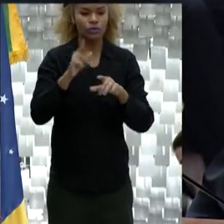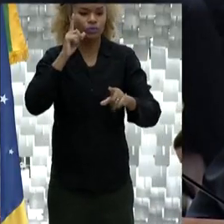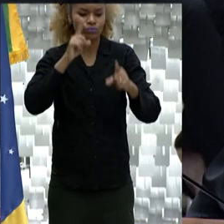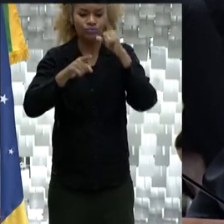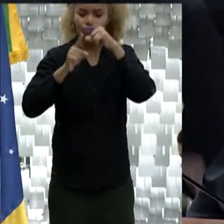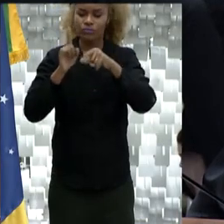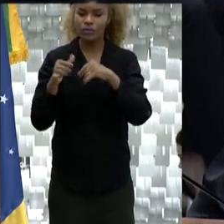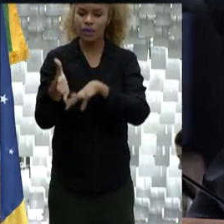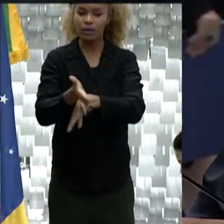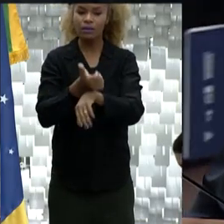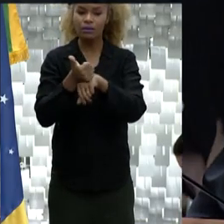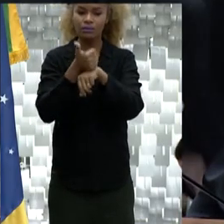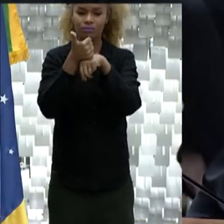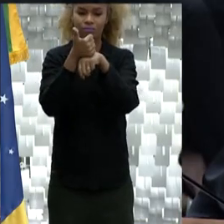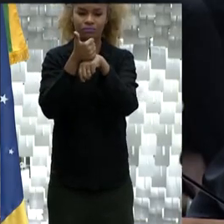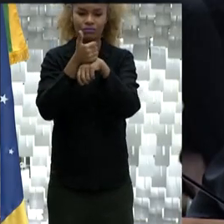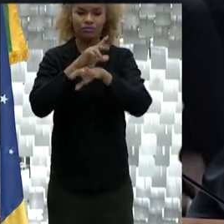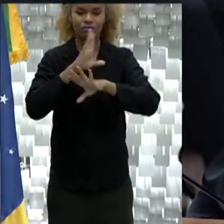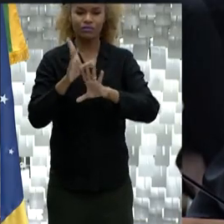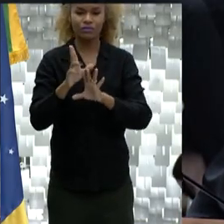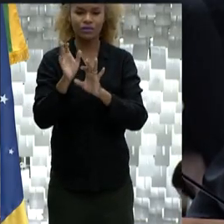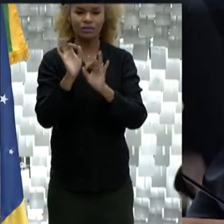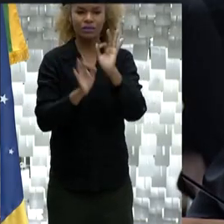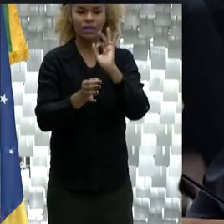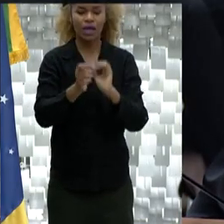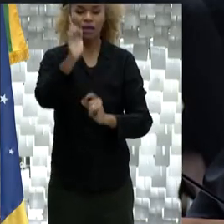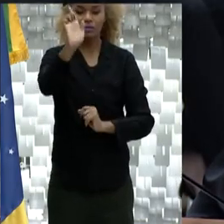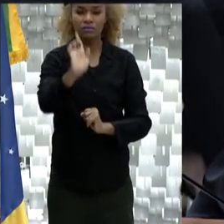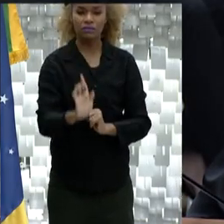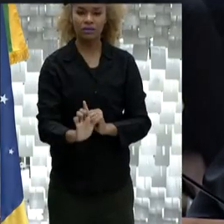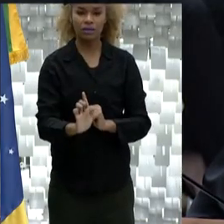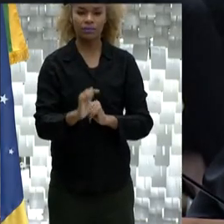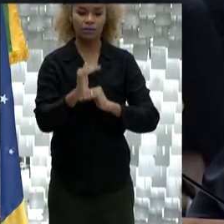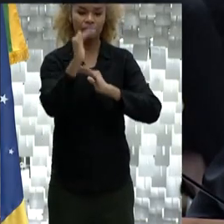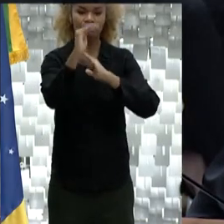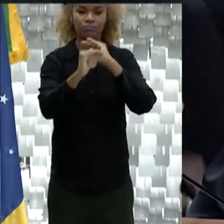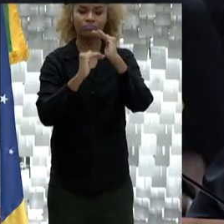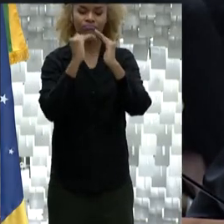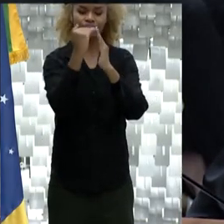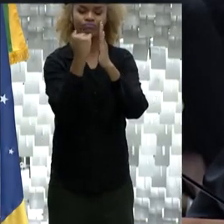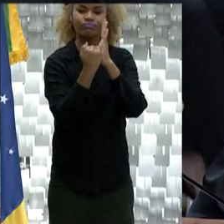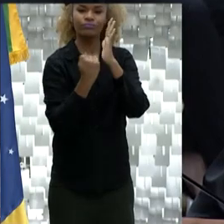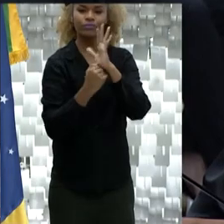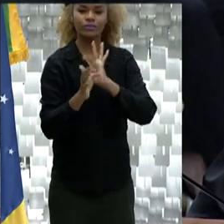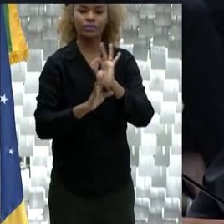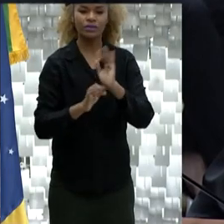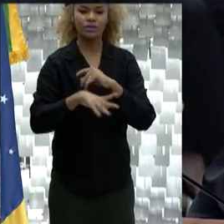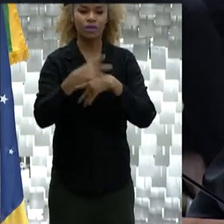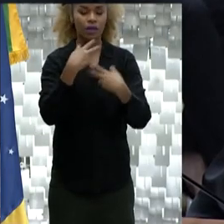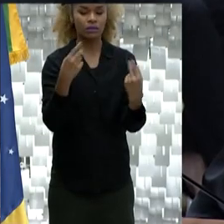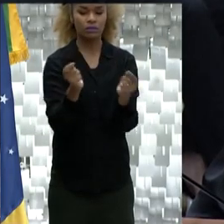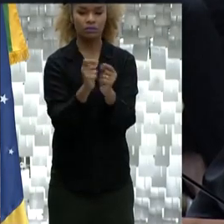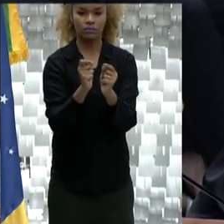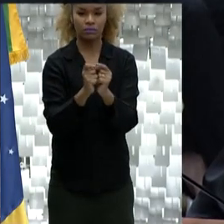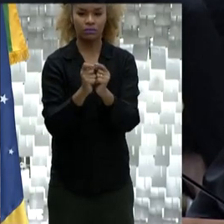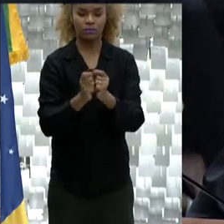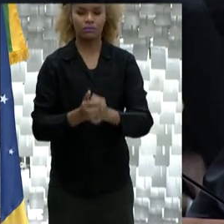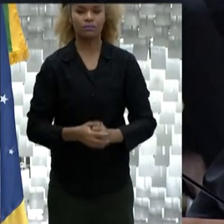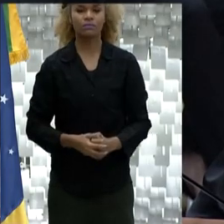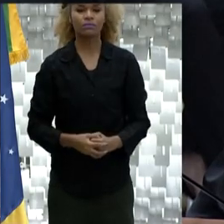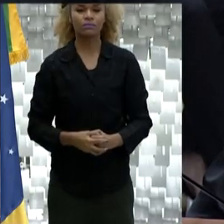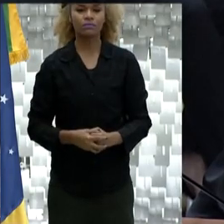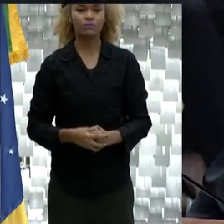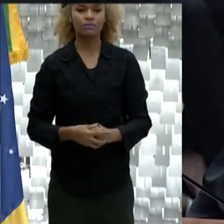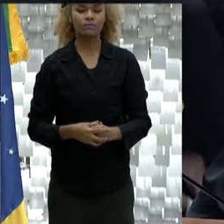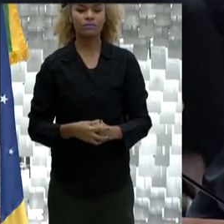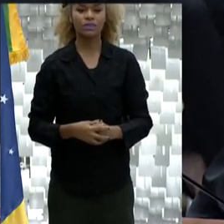para melhorar o gerenciamento e processamento de feitos.